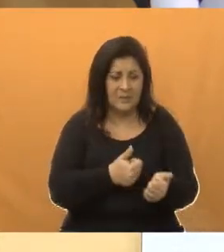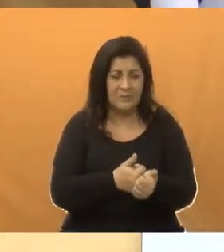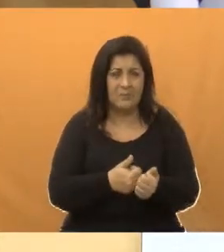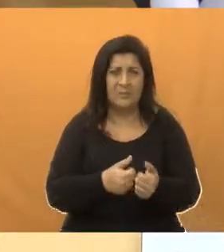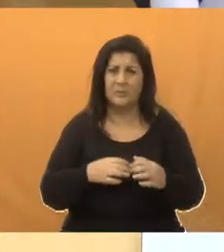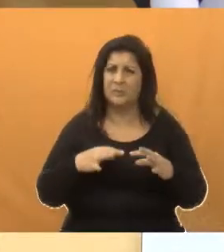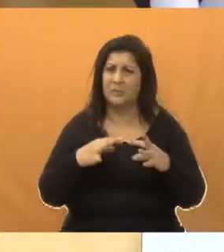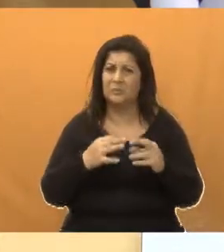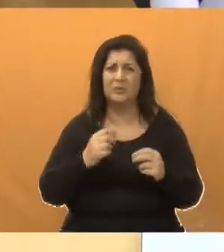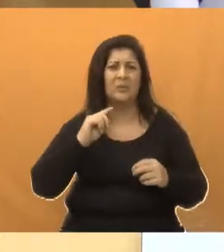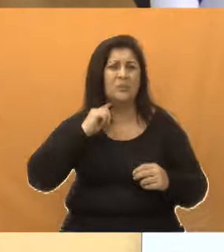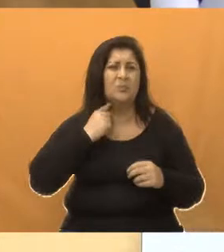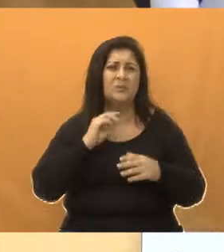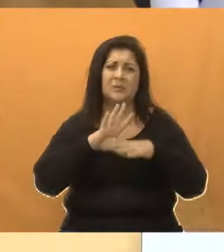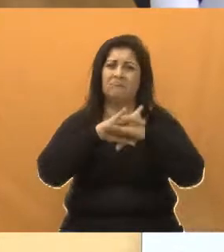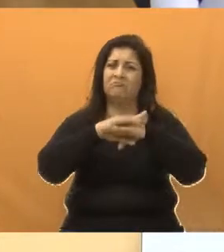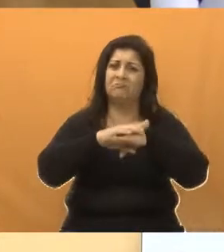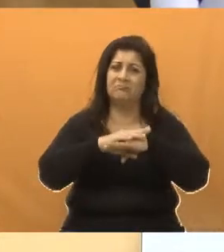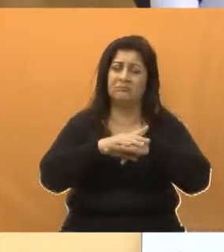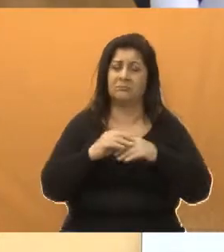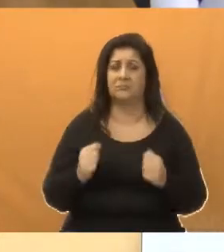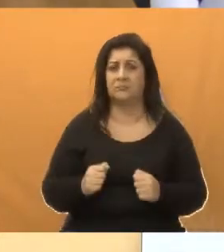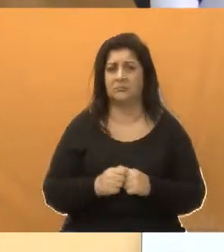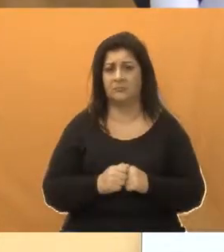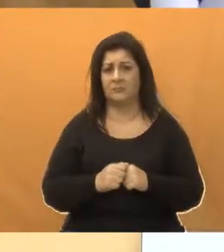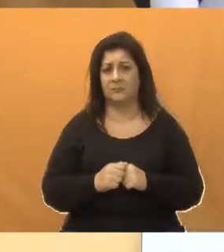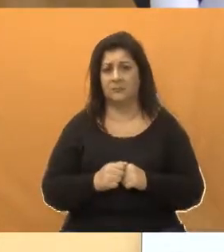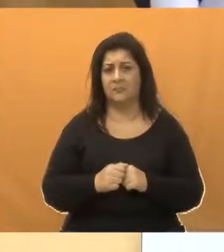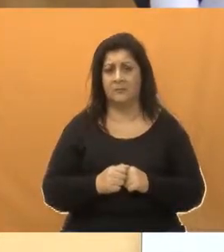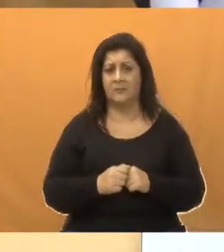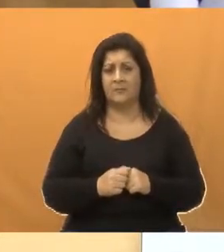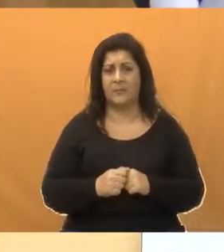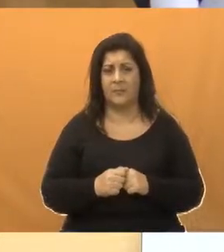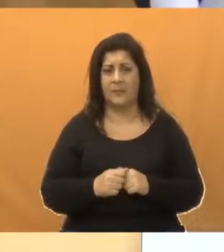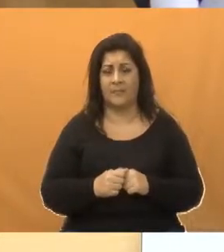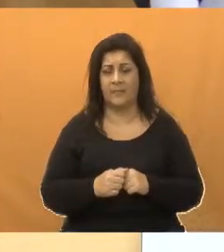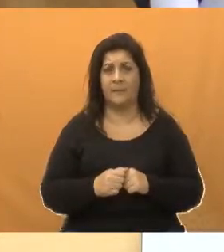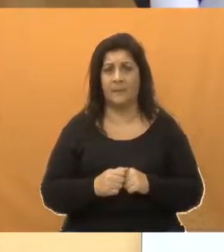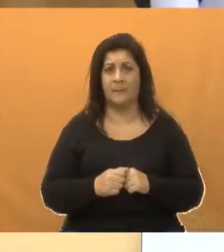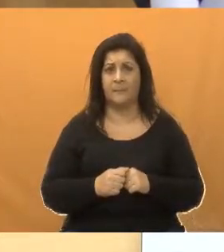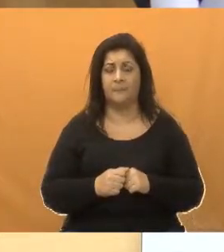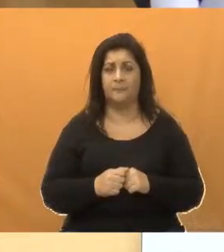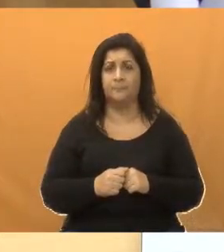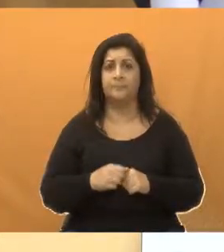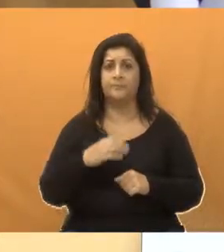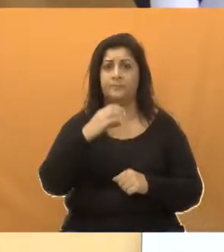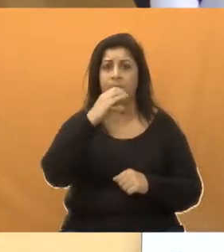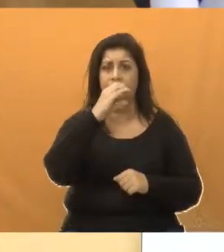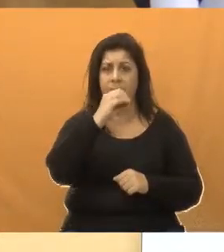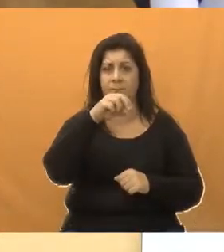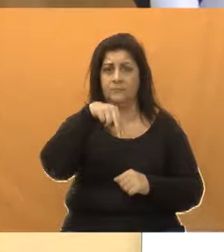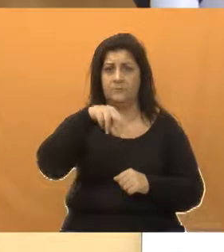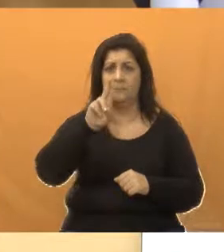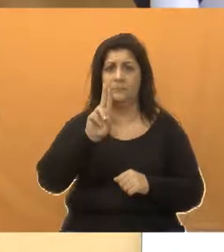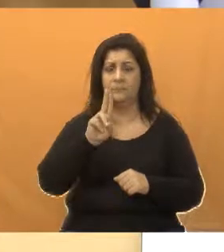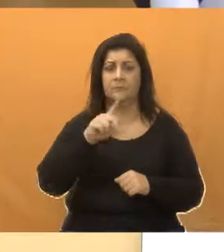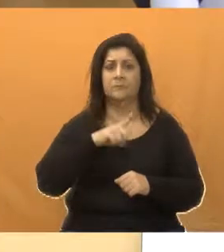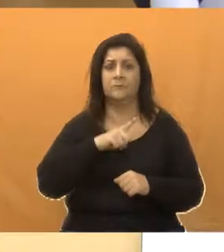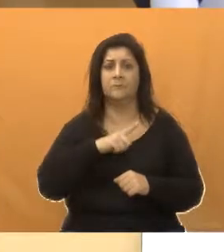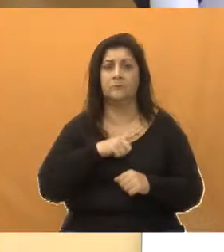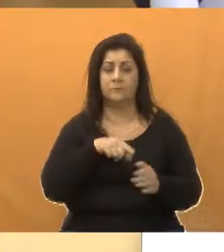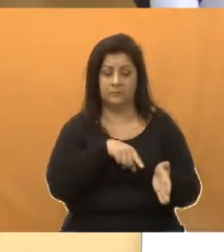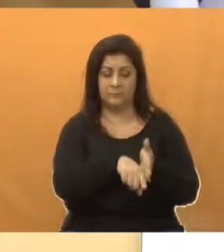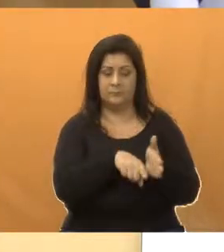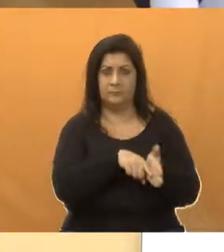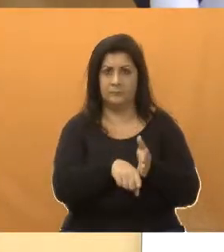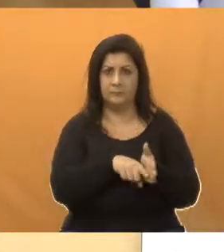todo tipo de doença que podem ser causadas com relação ao esgoto. Aliás, a ONU tem um estudo de que cada